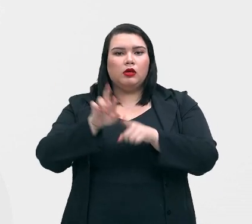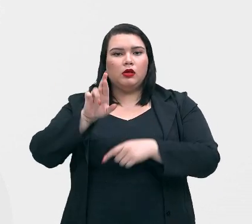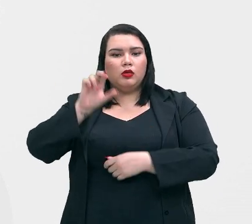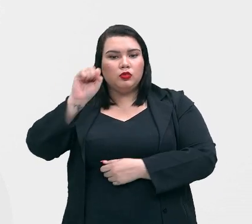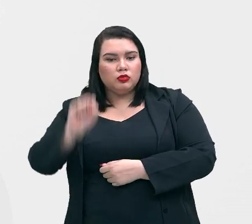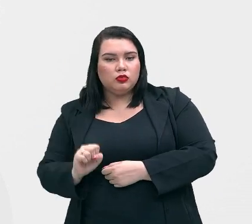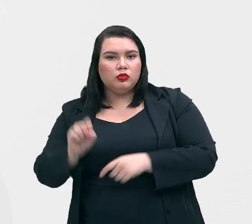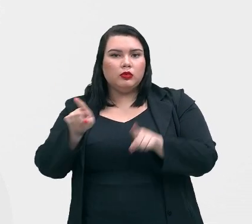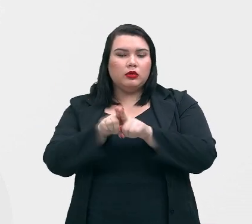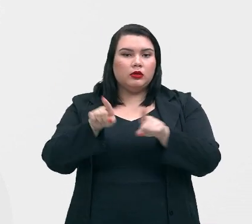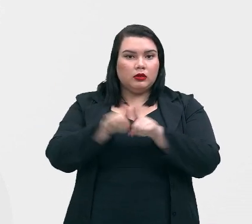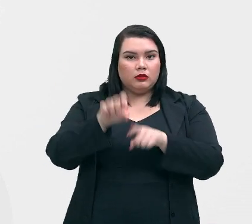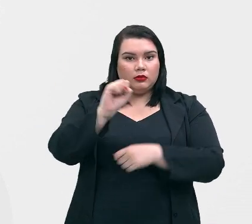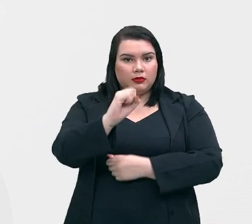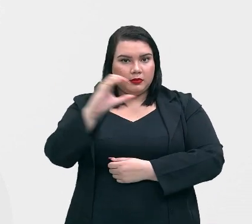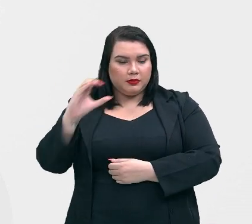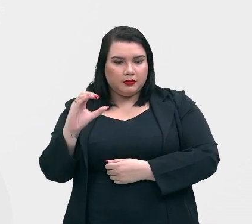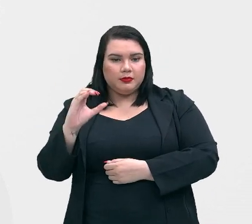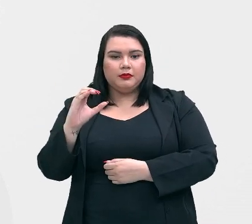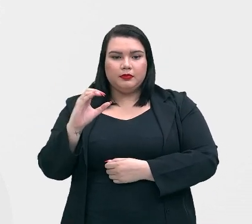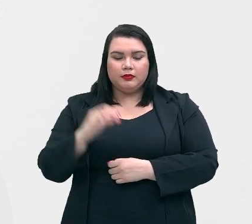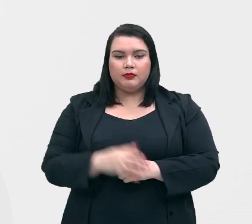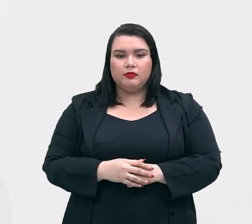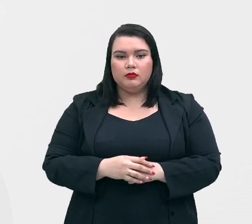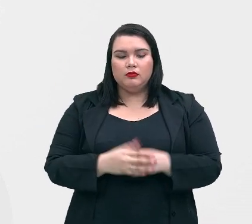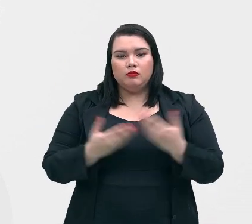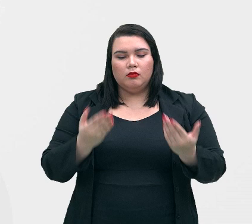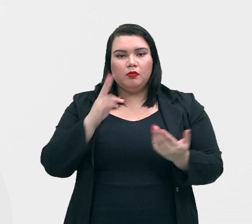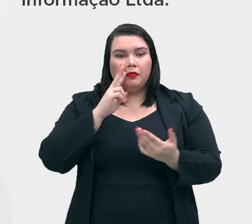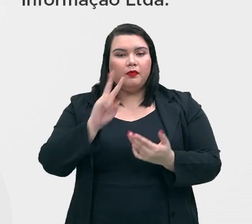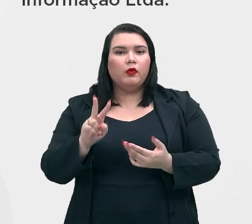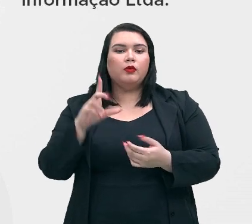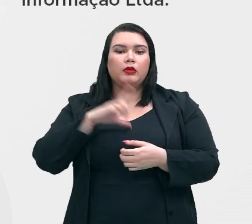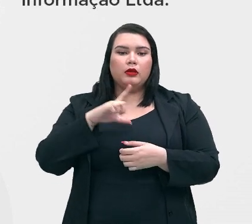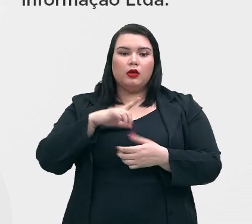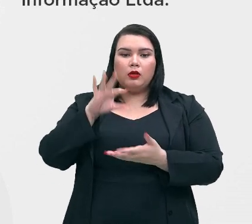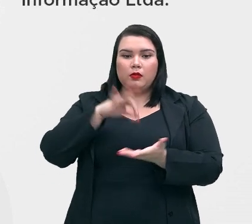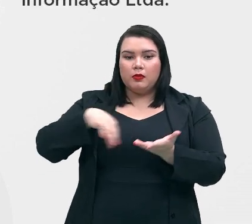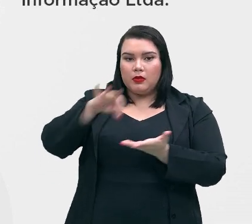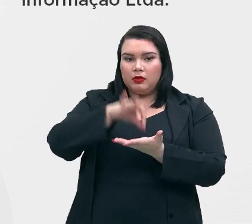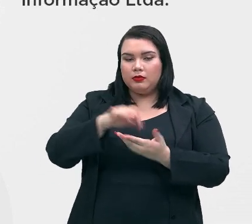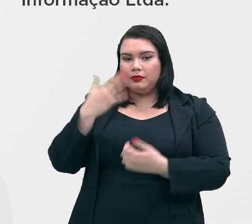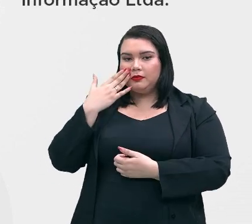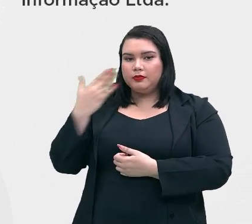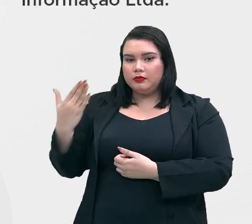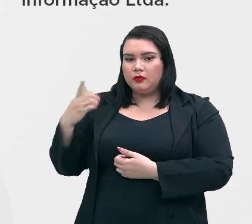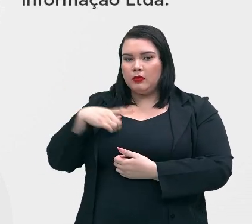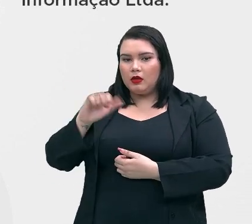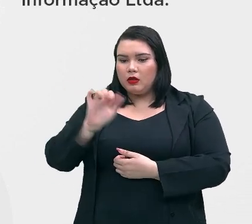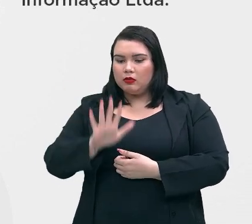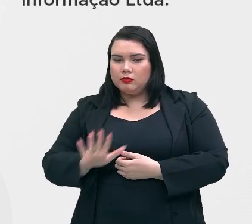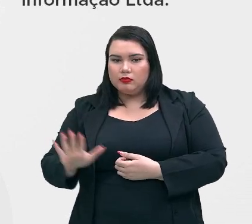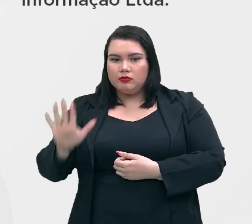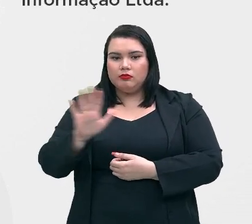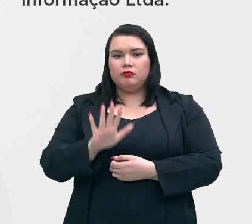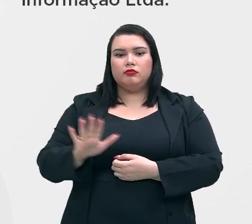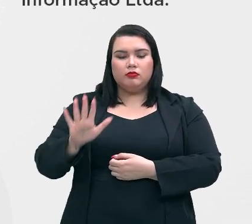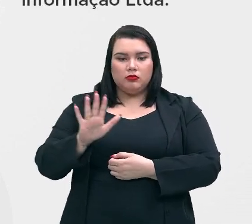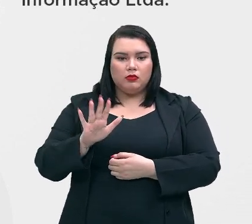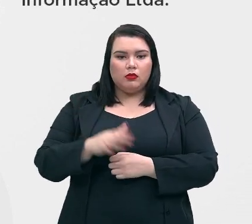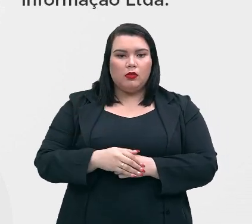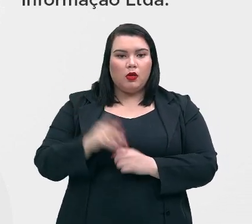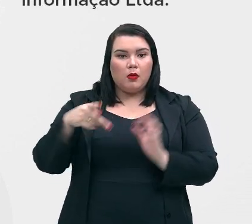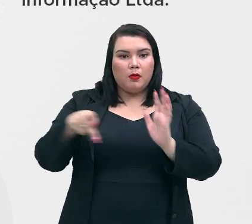do Sul e também de Santa Catarina. Como a gente pode observar aí no mapa, que pega toda essa região aí, né, o